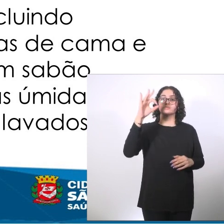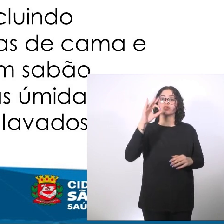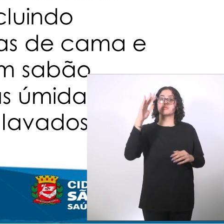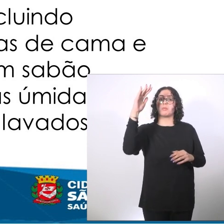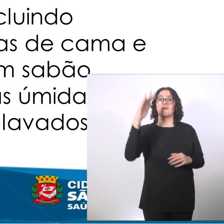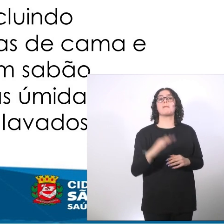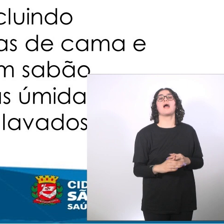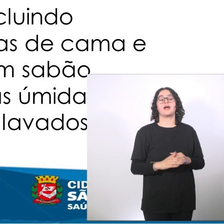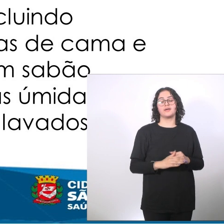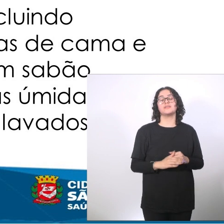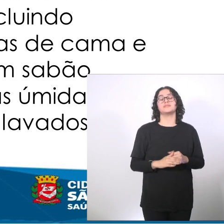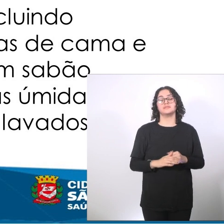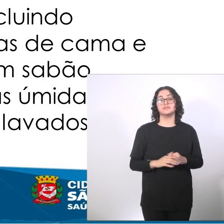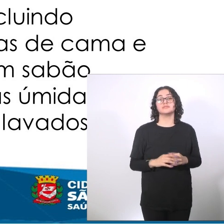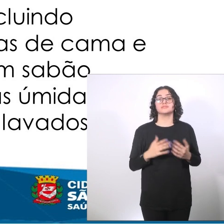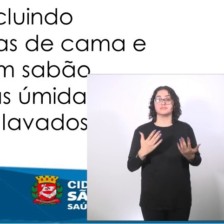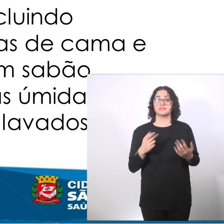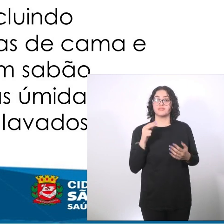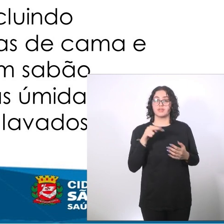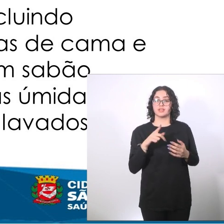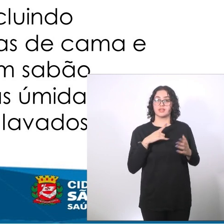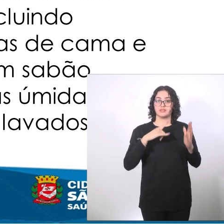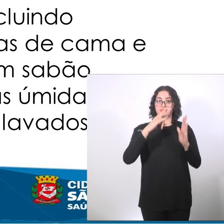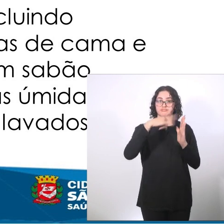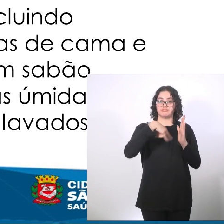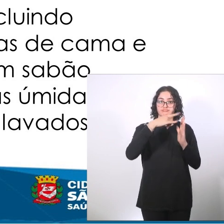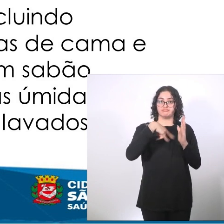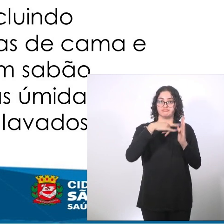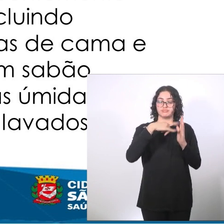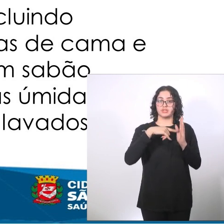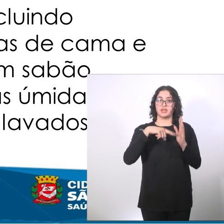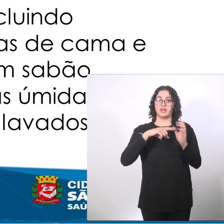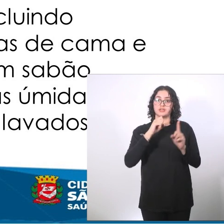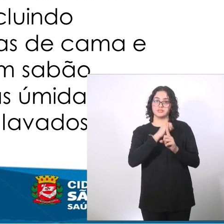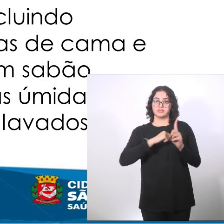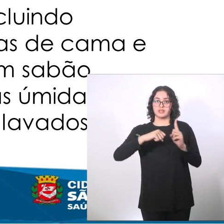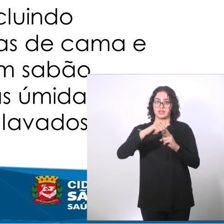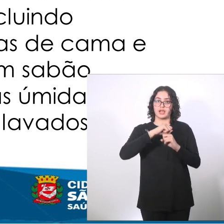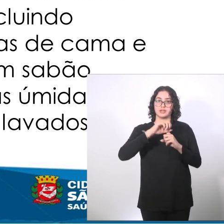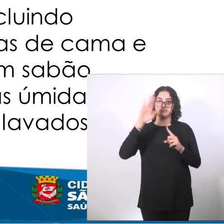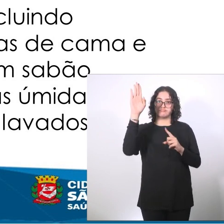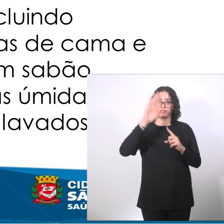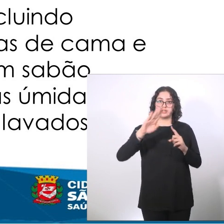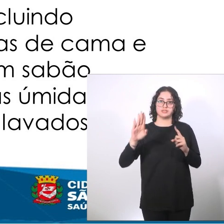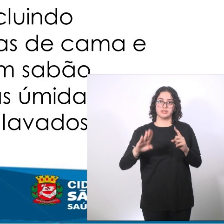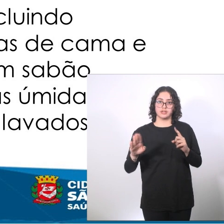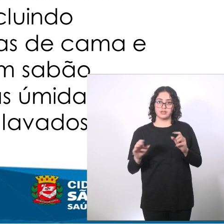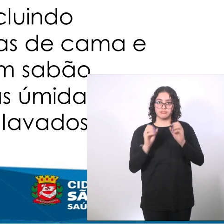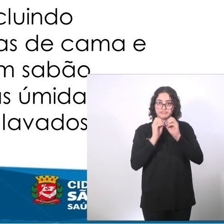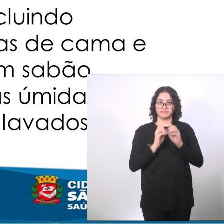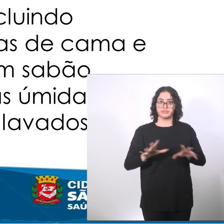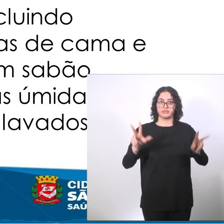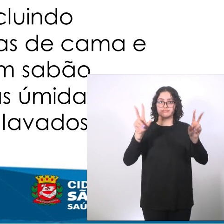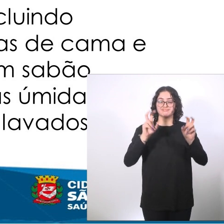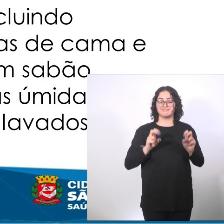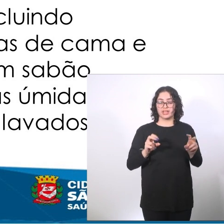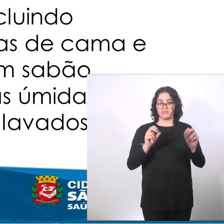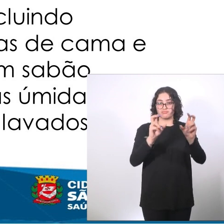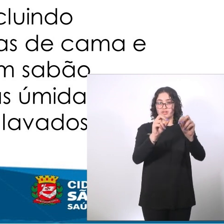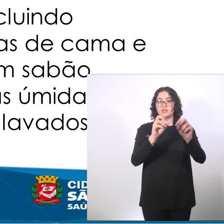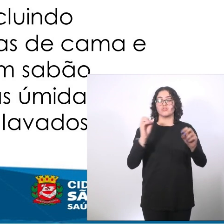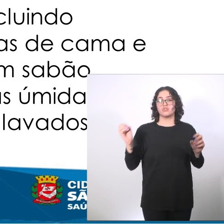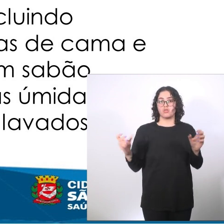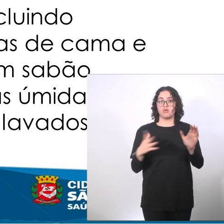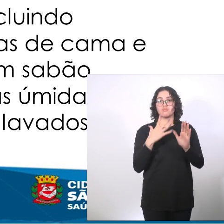87%. Então, por isso que dentro de documento até da Sociedade Brasileira de Infectologia e Brasileira de Urologia, que eles acabaram de emitir um